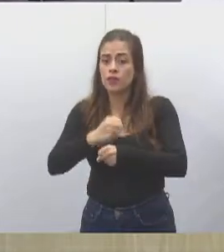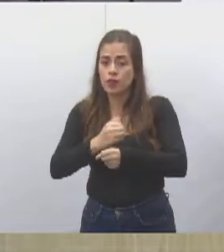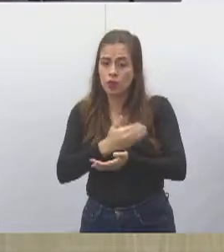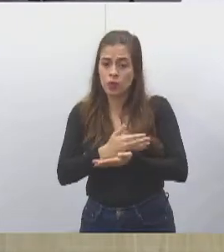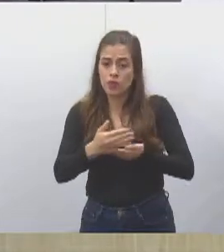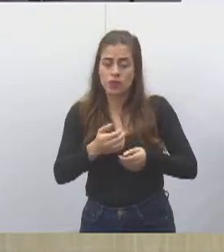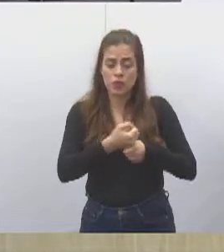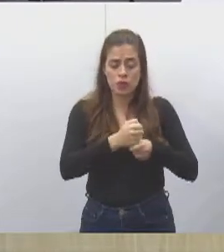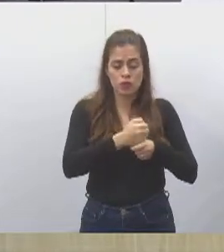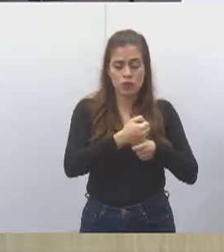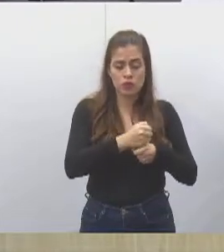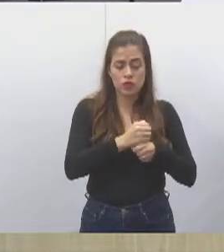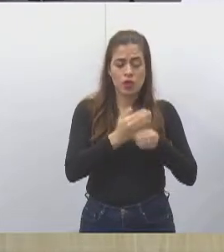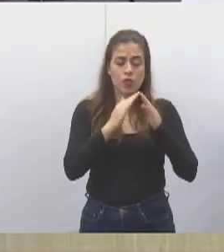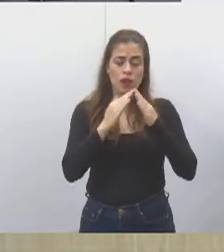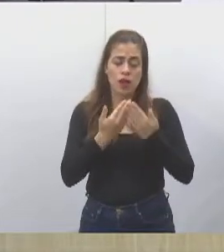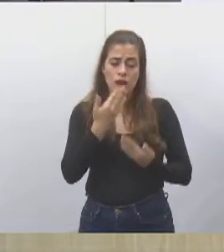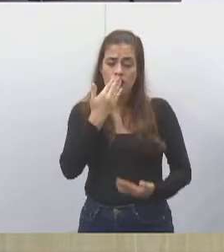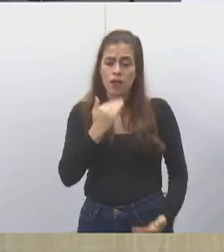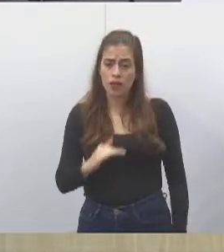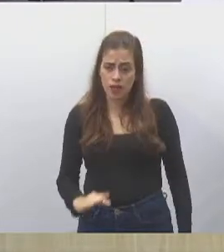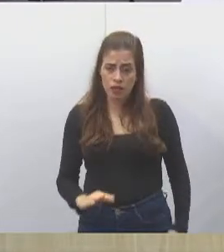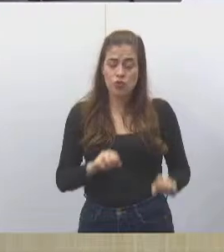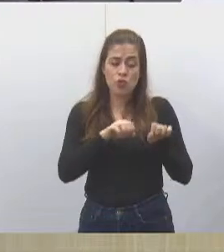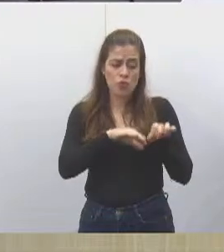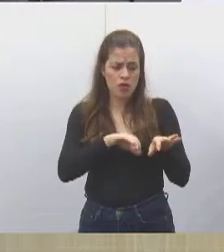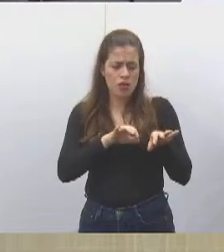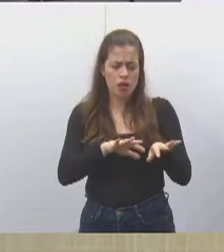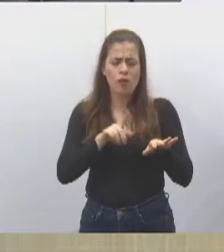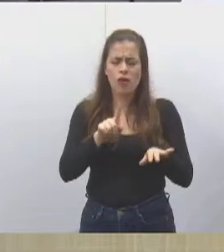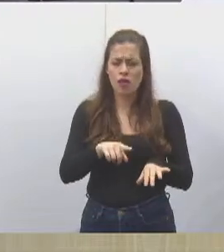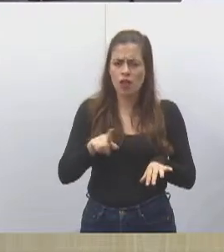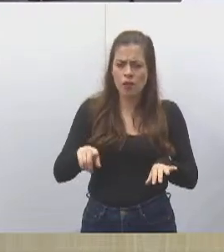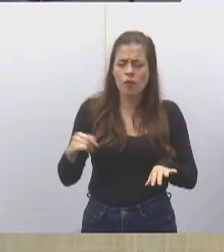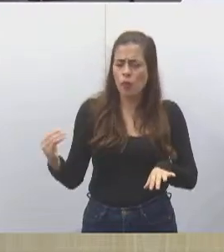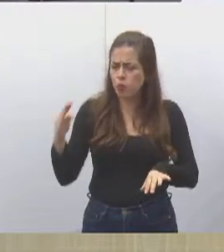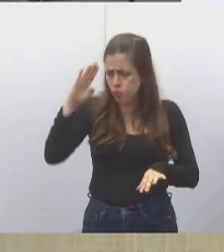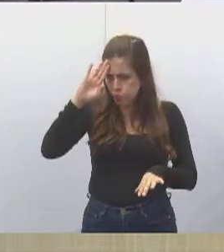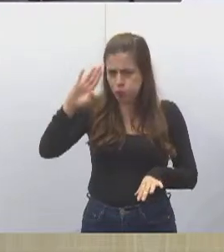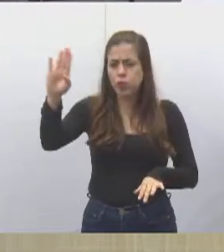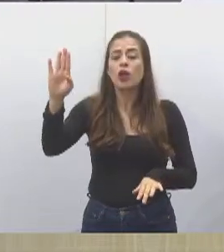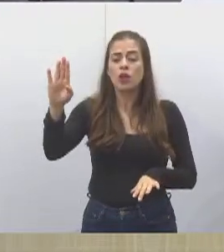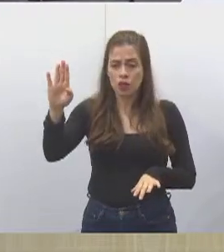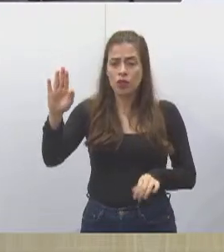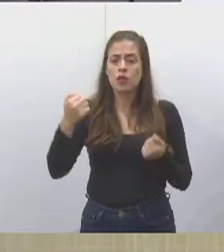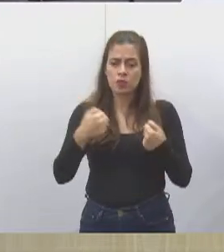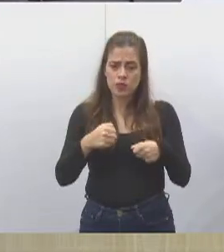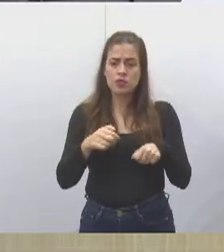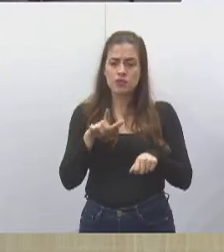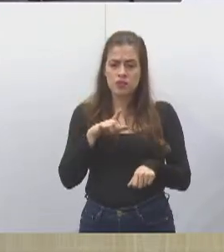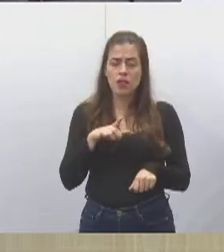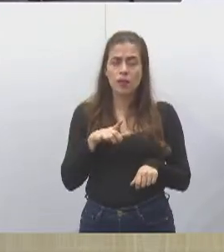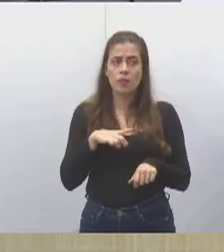em relação à educação, e eu sempre defendo que a educação ela também tem que ser prioridade, né,